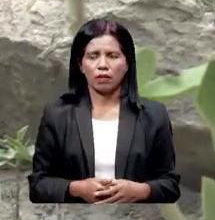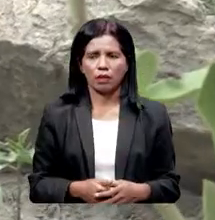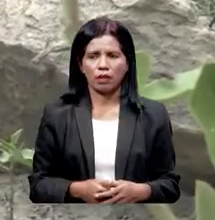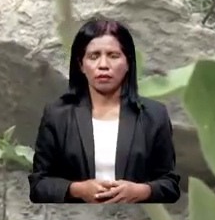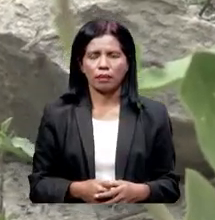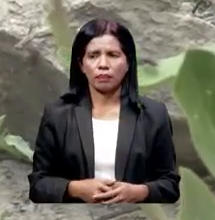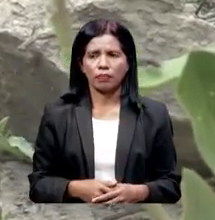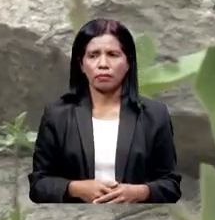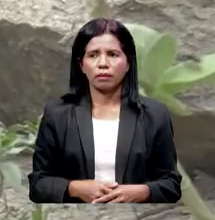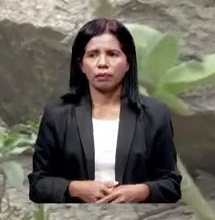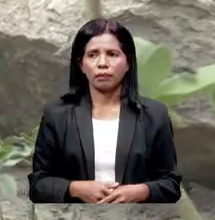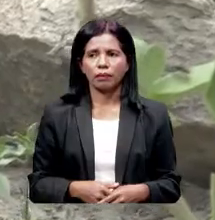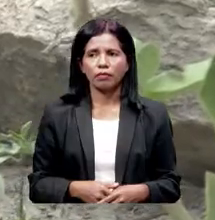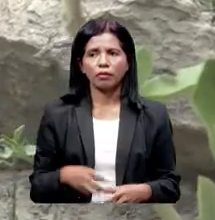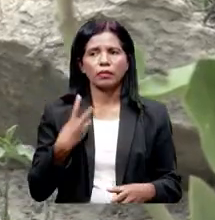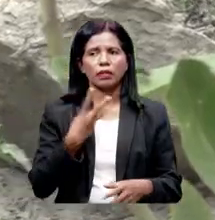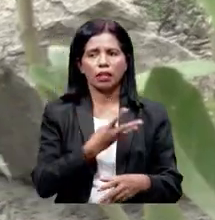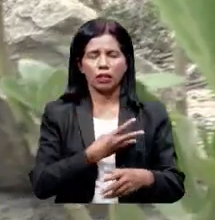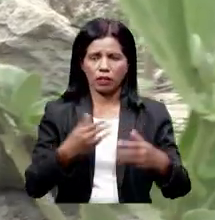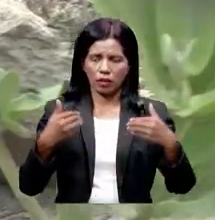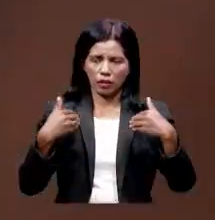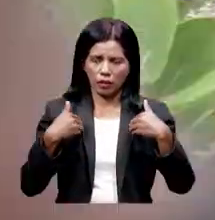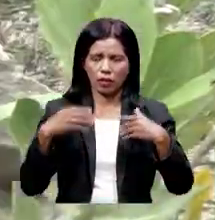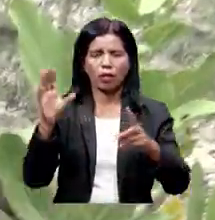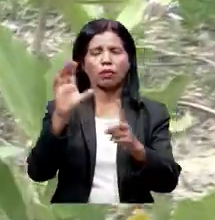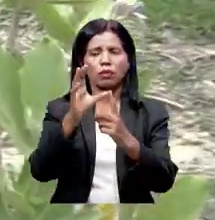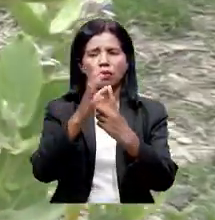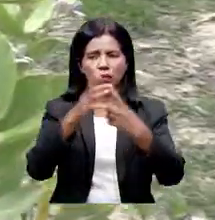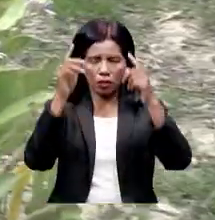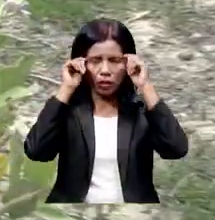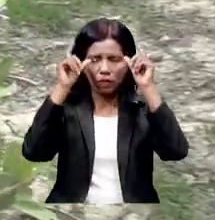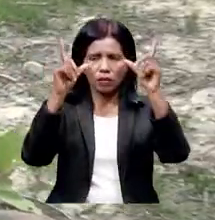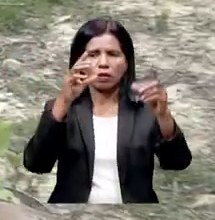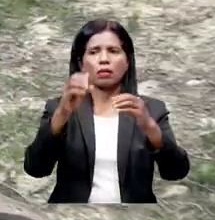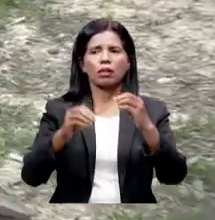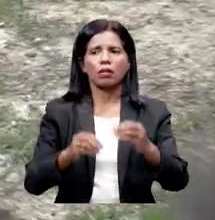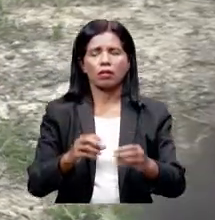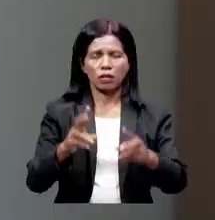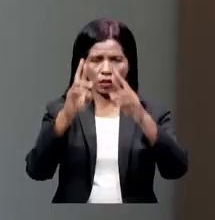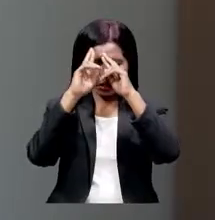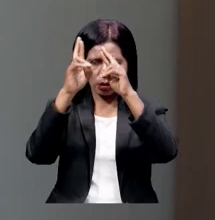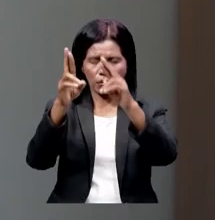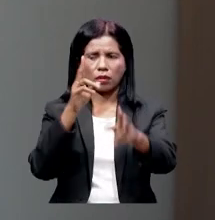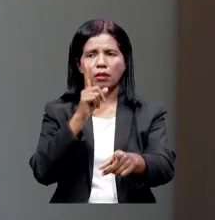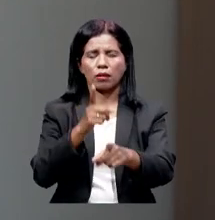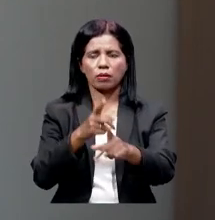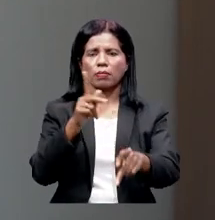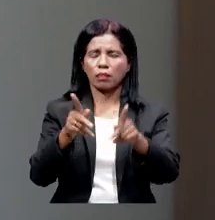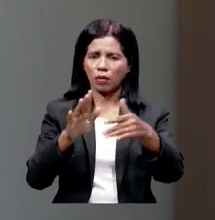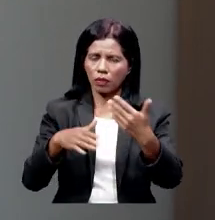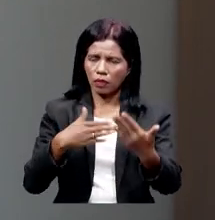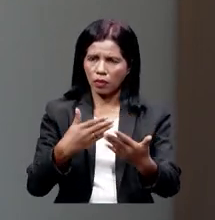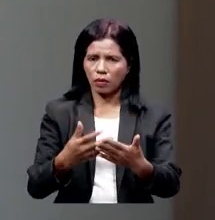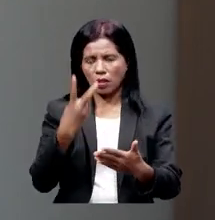contes. Ite yam ite mos iya kultura Timor ninia kata kultura ne respeito te teves ba ema.